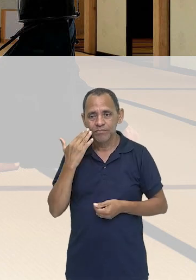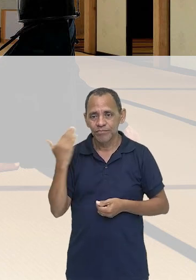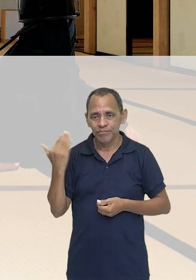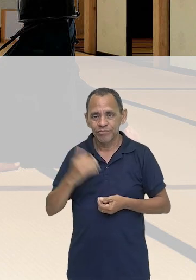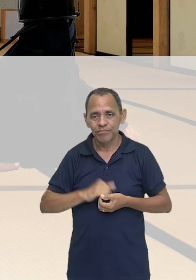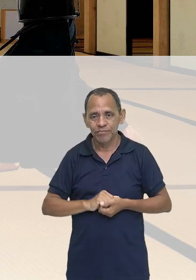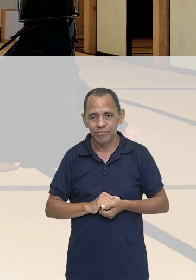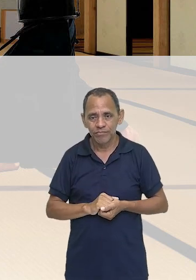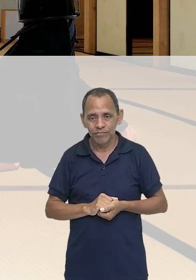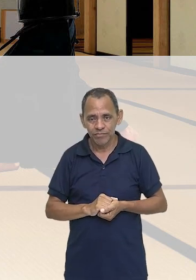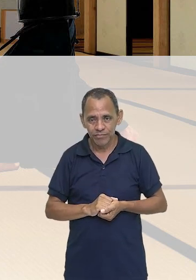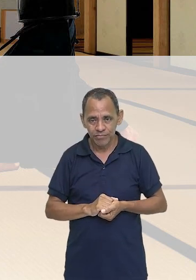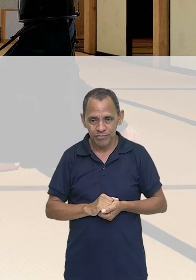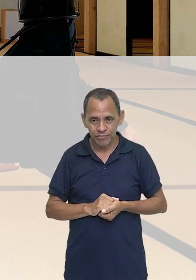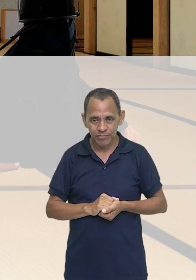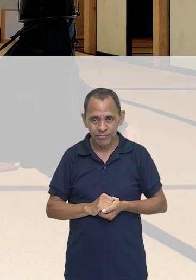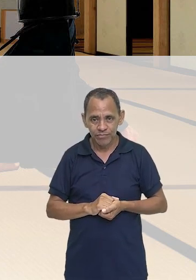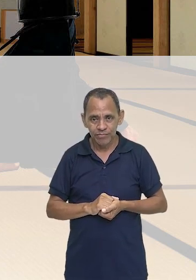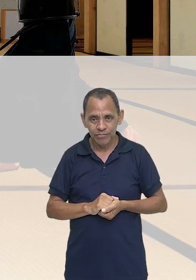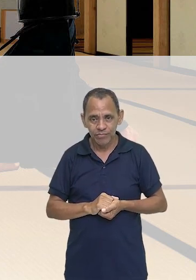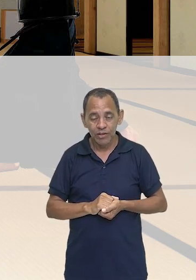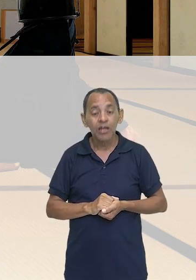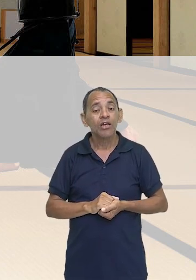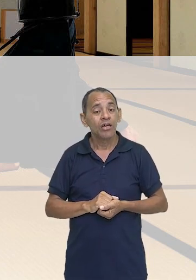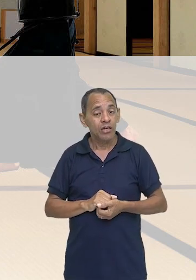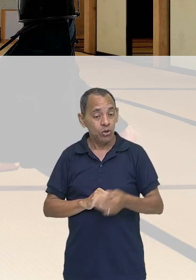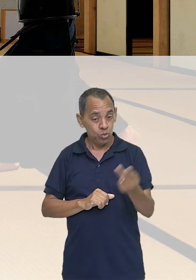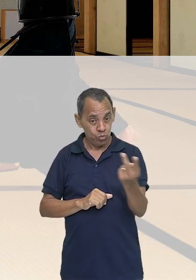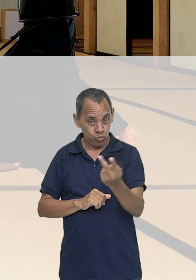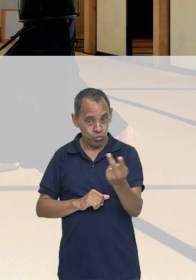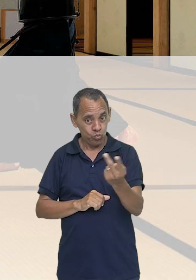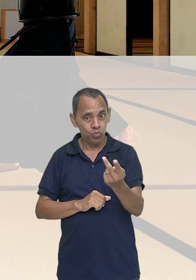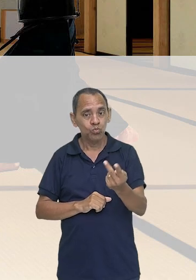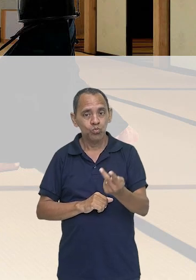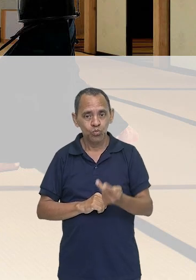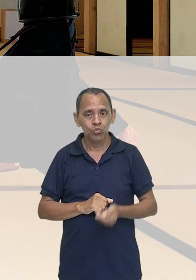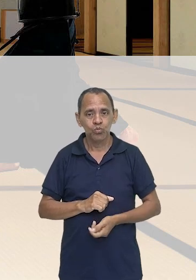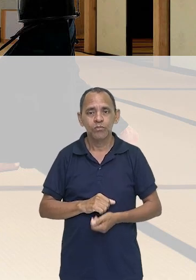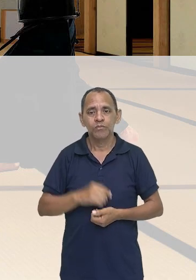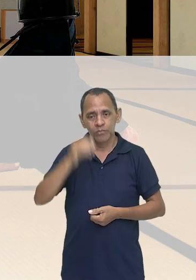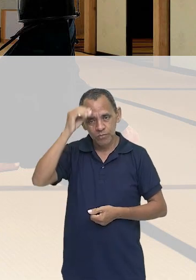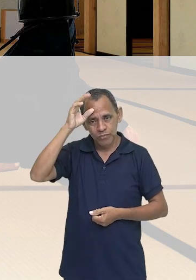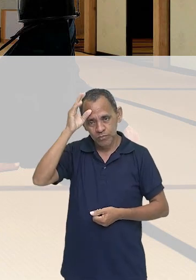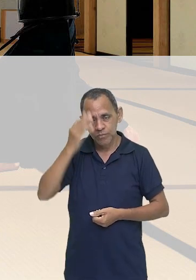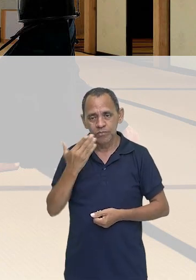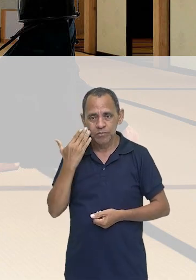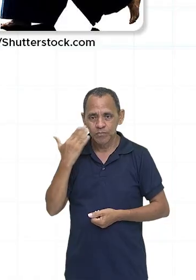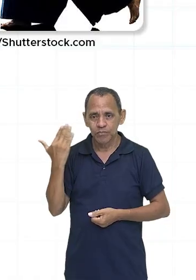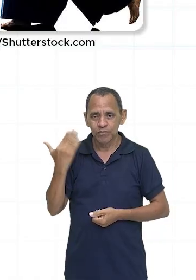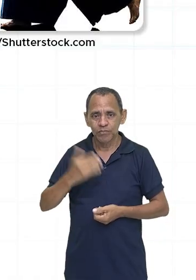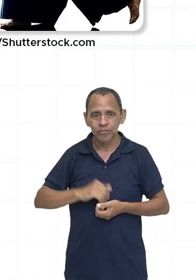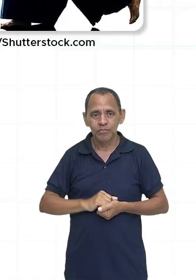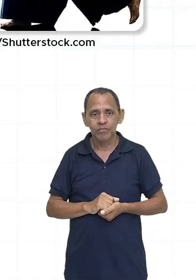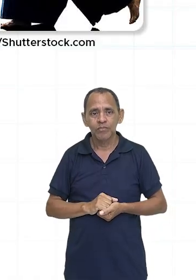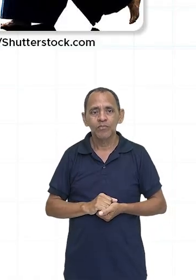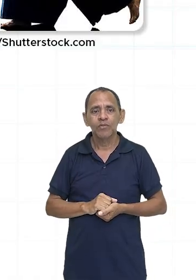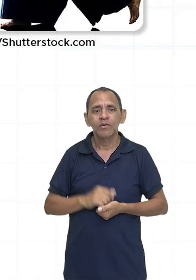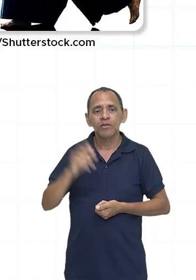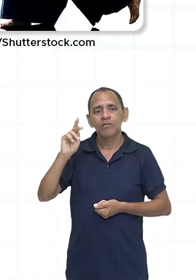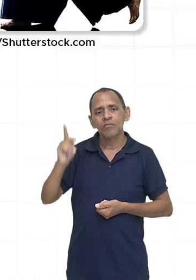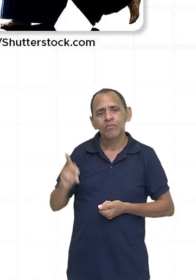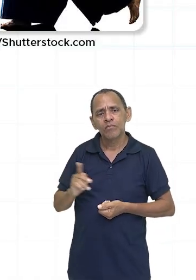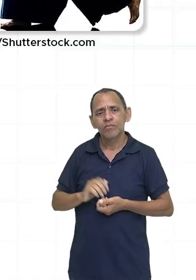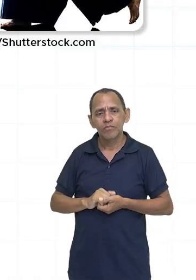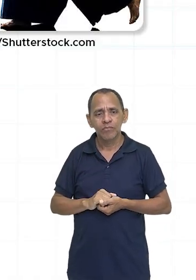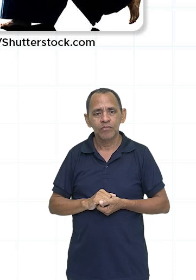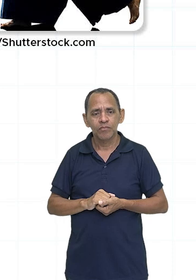kendoka e do outro lado um kendoka também. Então, vamos conhecer um pouquinho do Kendo? Vamos lá? Muito